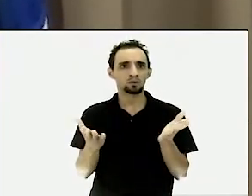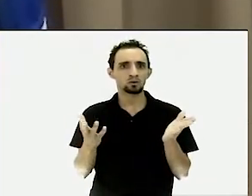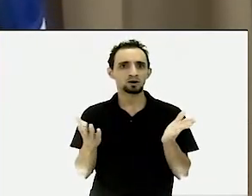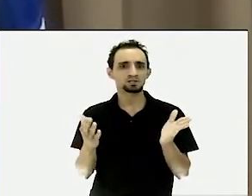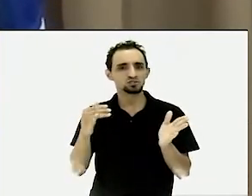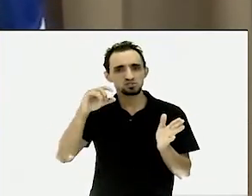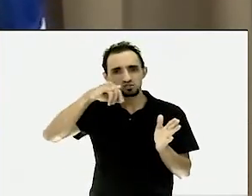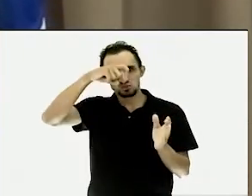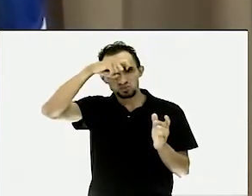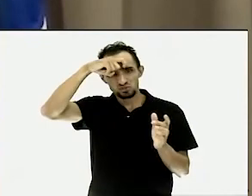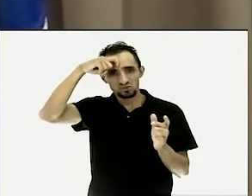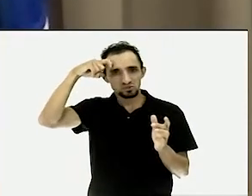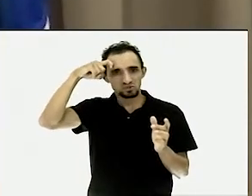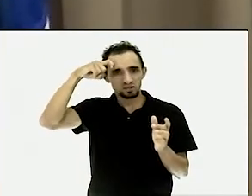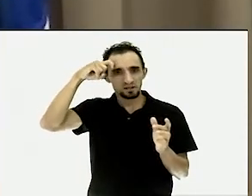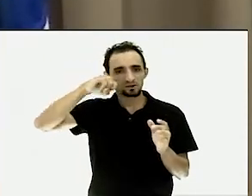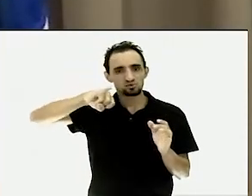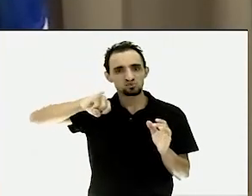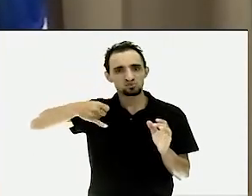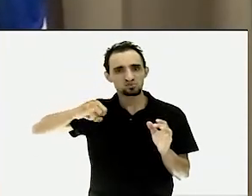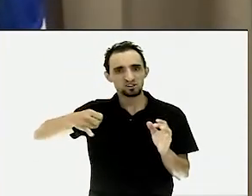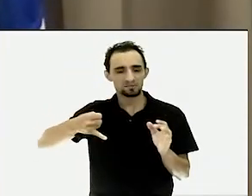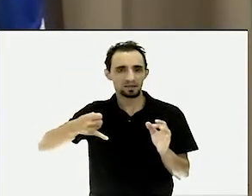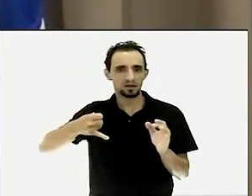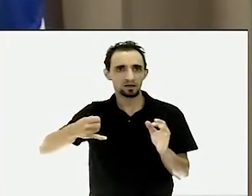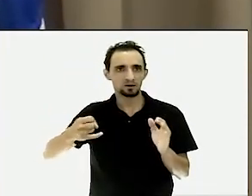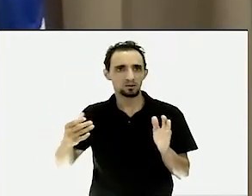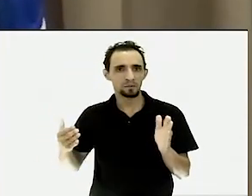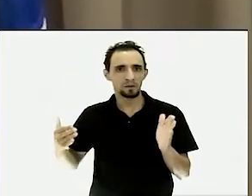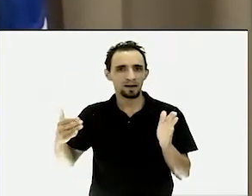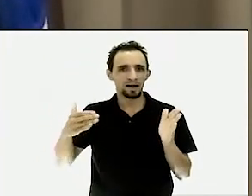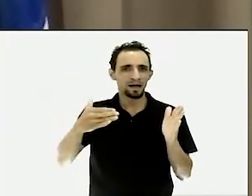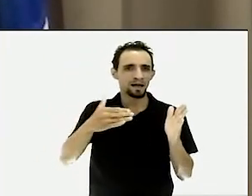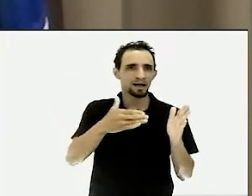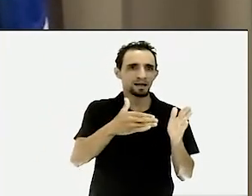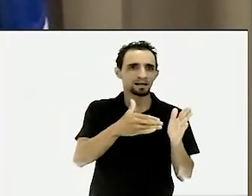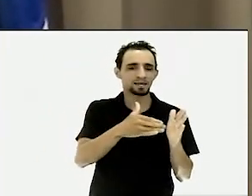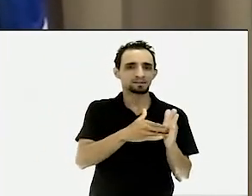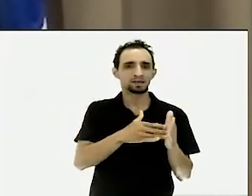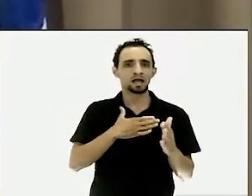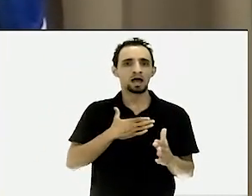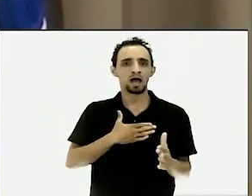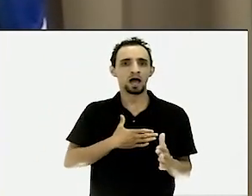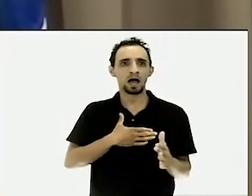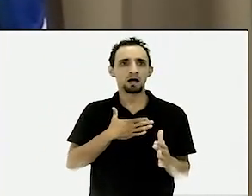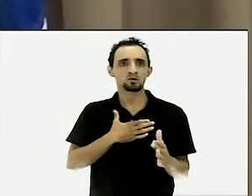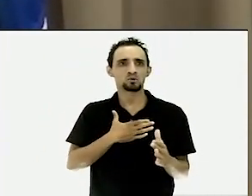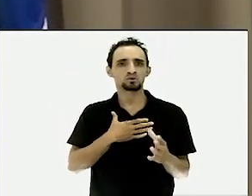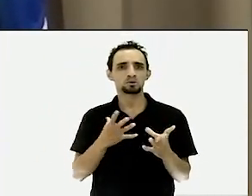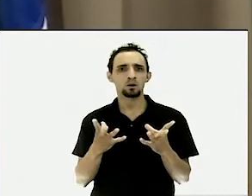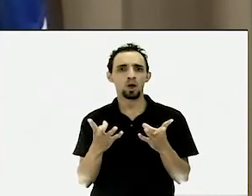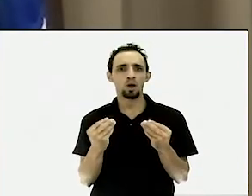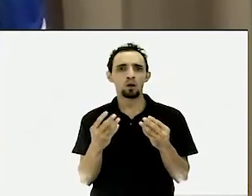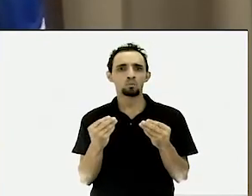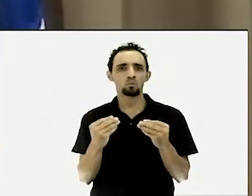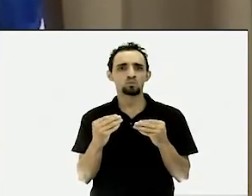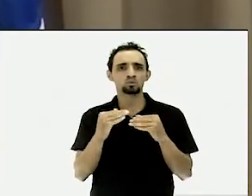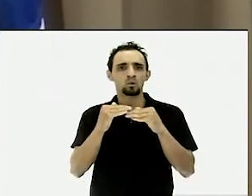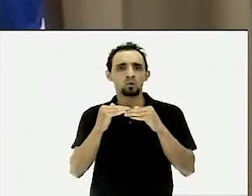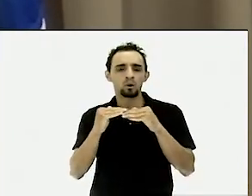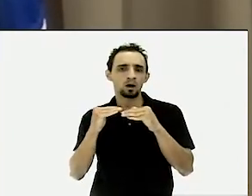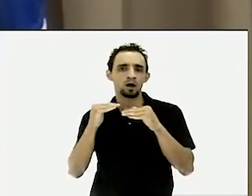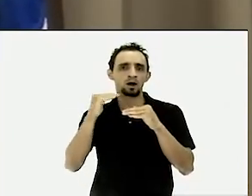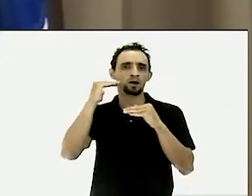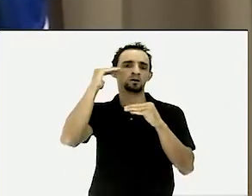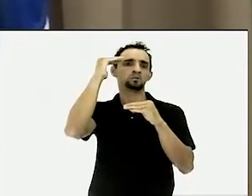foram assassinadas, vocês fizeram um levantamento, é triste. Aí você pega as redes sociais, uma pessoa que nos representa, uma pessoa